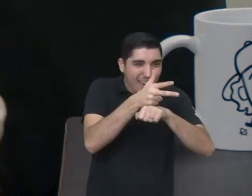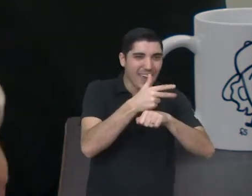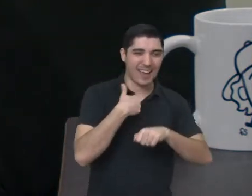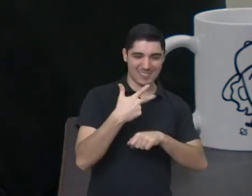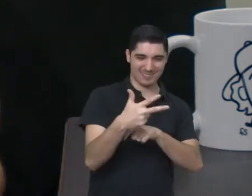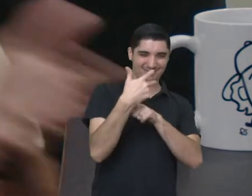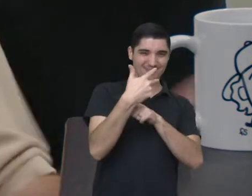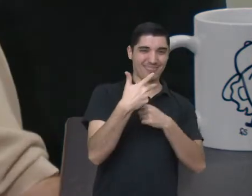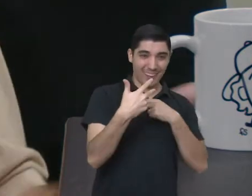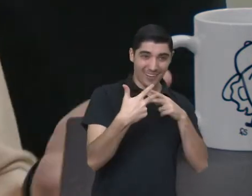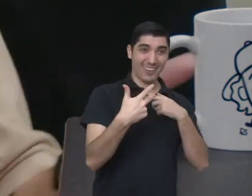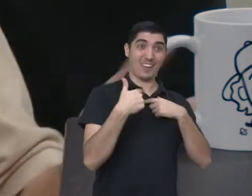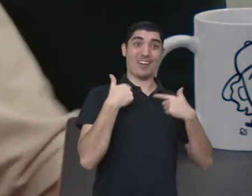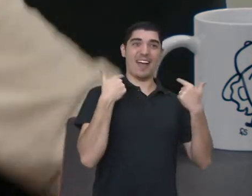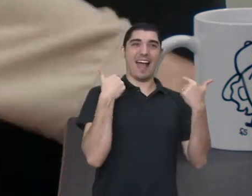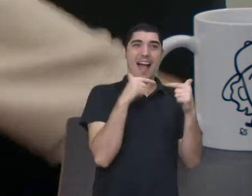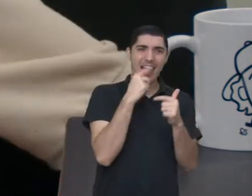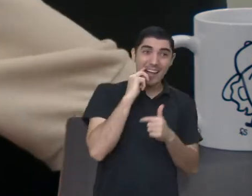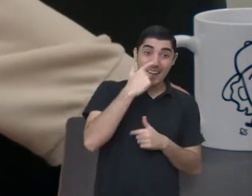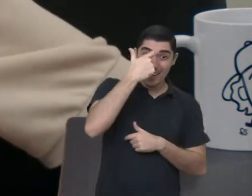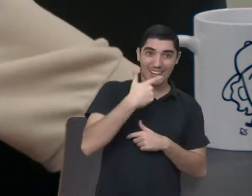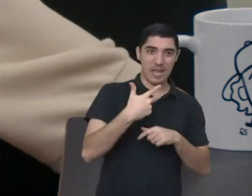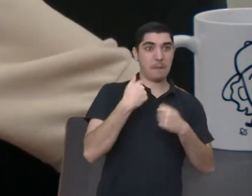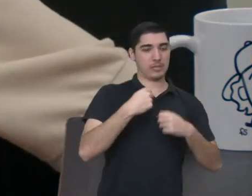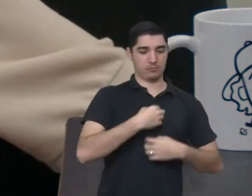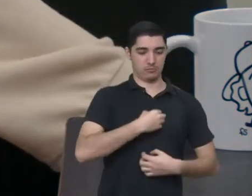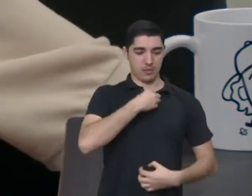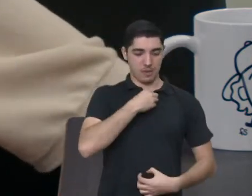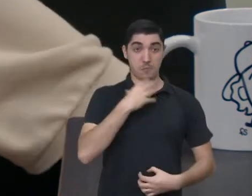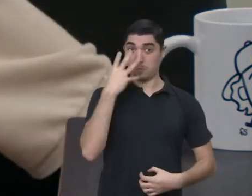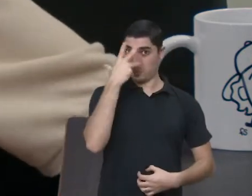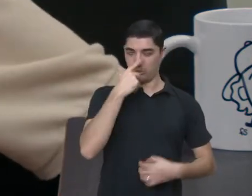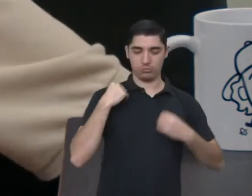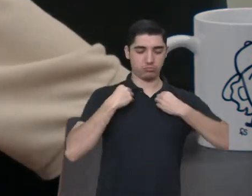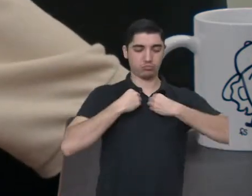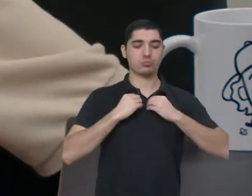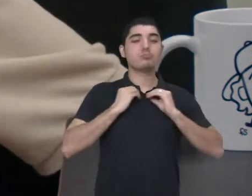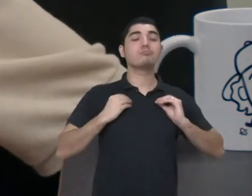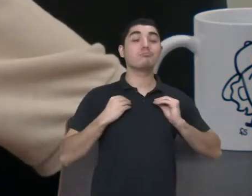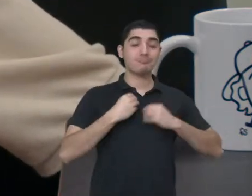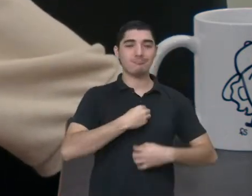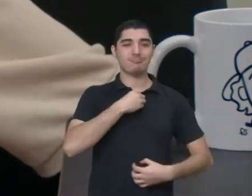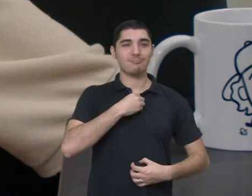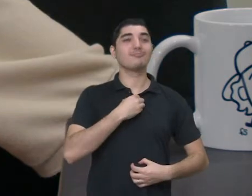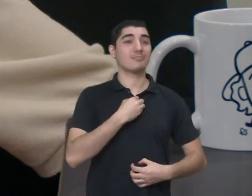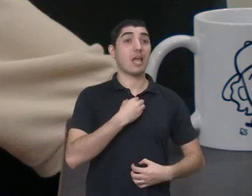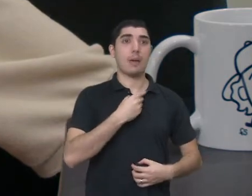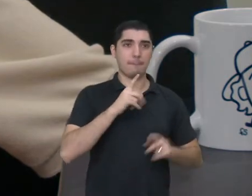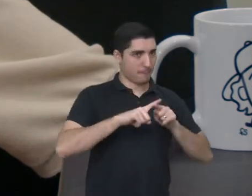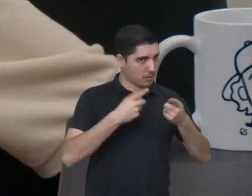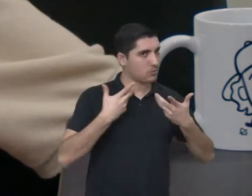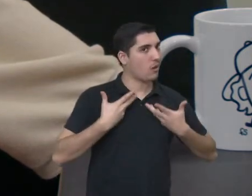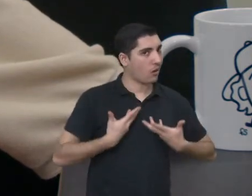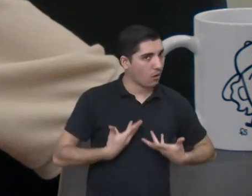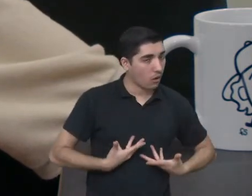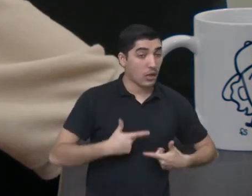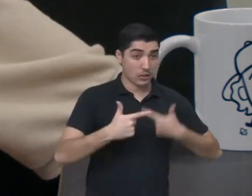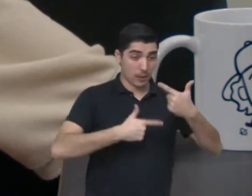me chamou depois do jogo, Fonseca, liberado o vestiário do Palmeiras? Eu falei, não está liberado ainda, mas eu quero ver. Ele falou, quer ver o